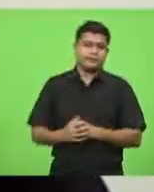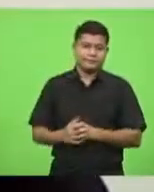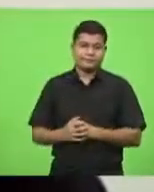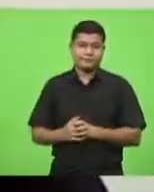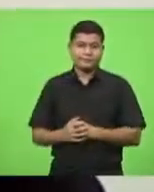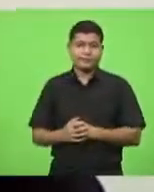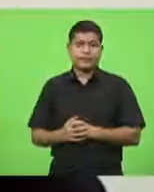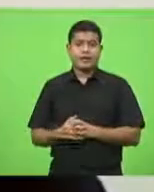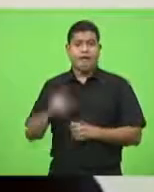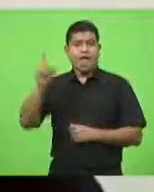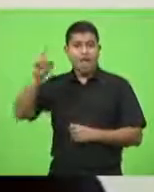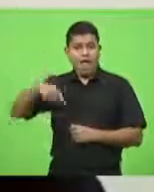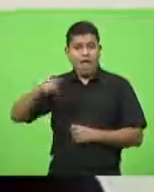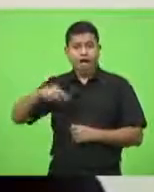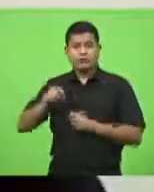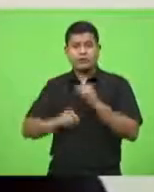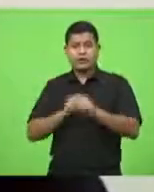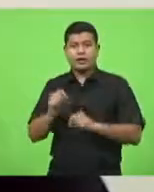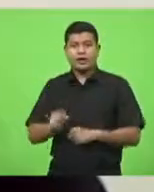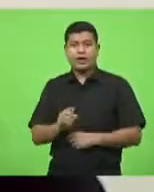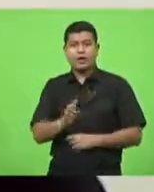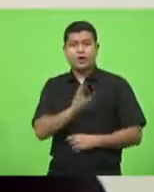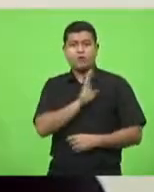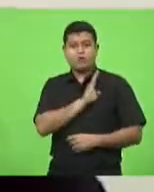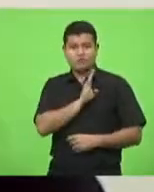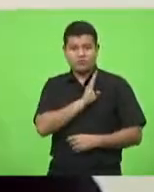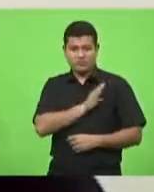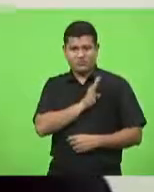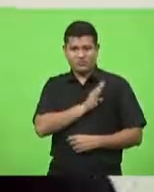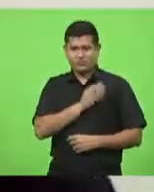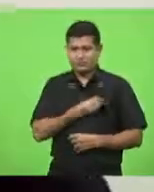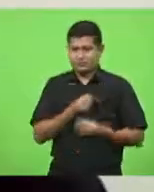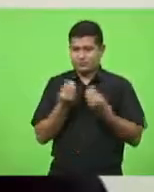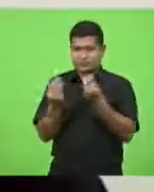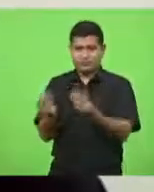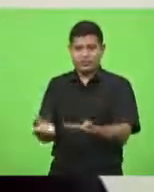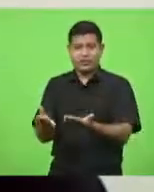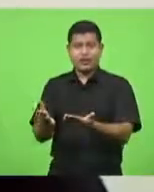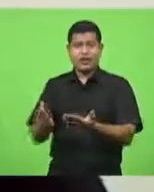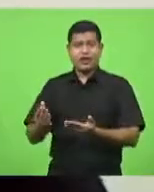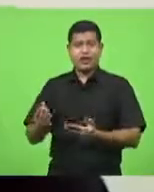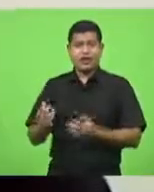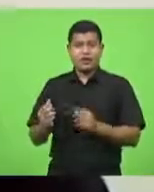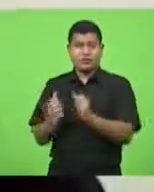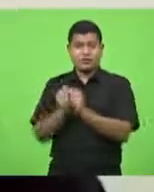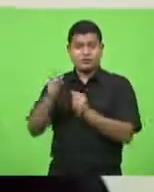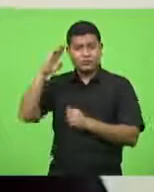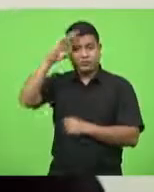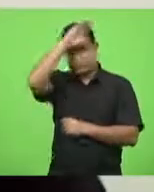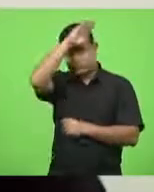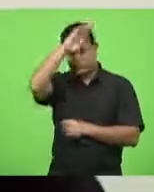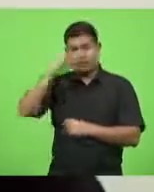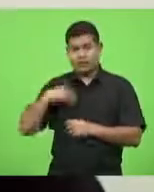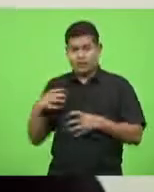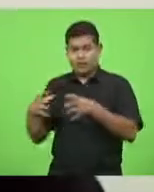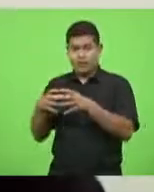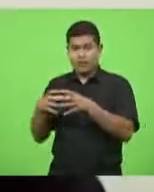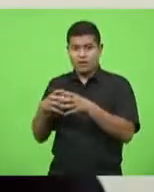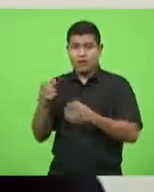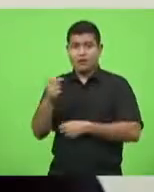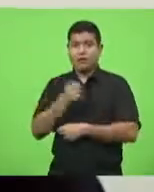auxílio emergencial que o Bolsonaro e a sua equipe vão entregar para a população neste ano